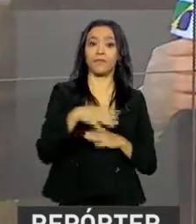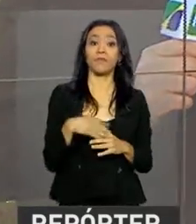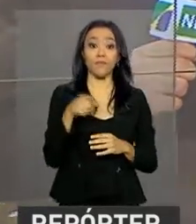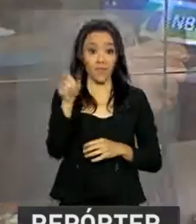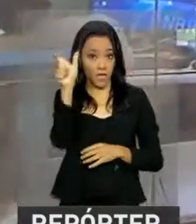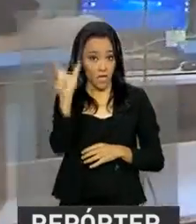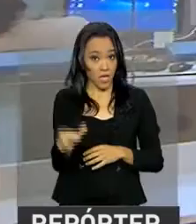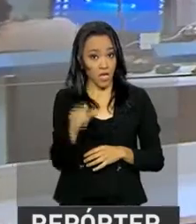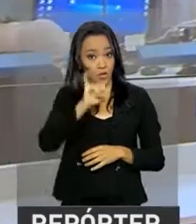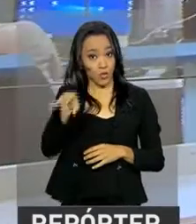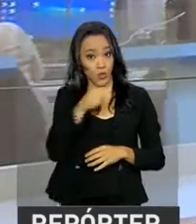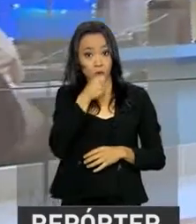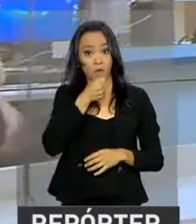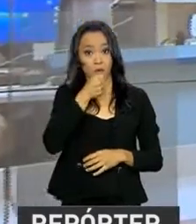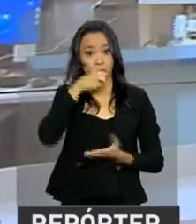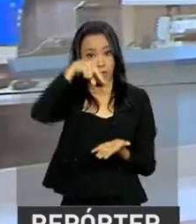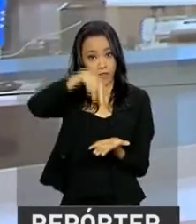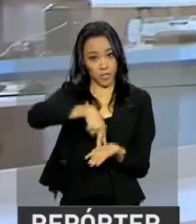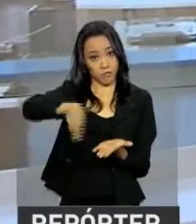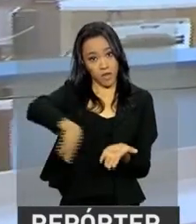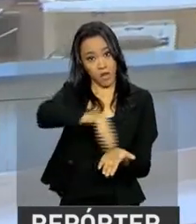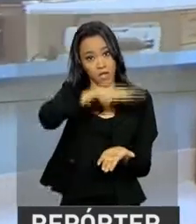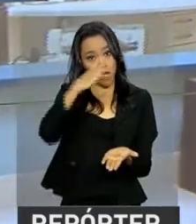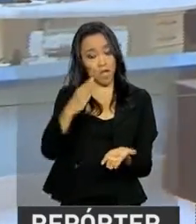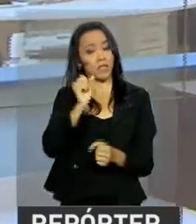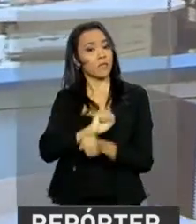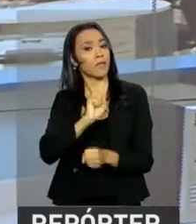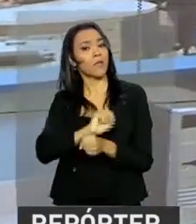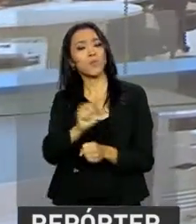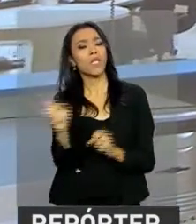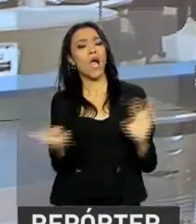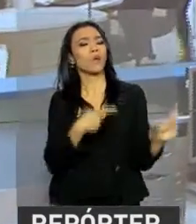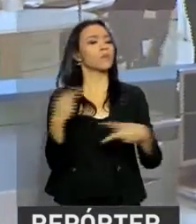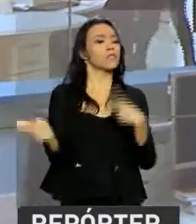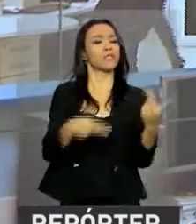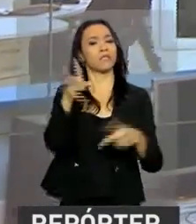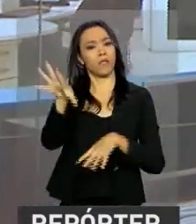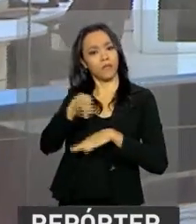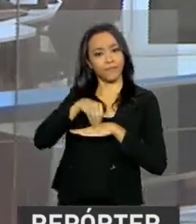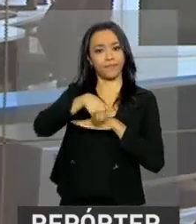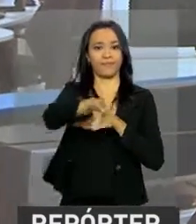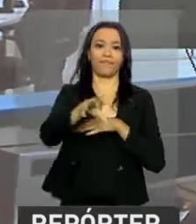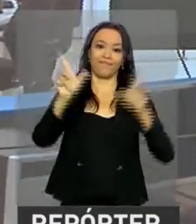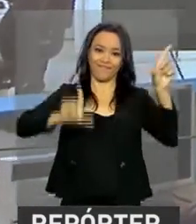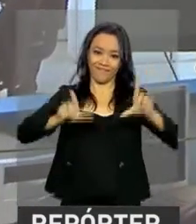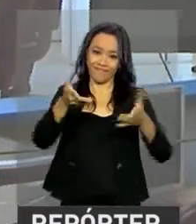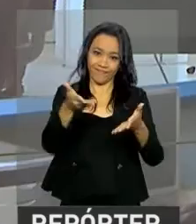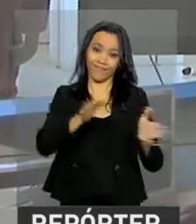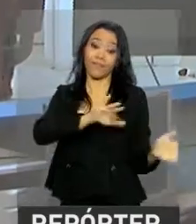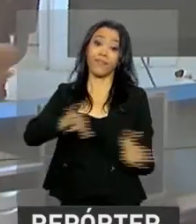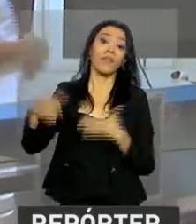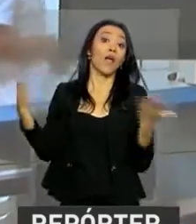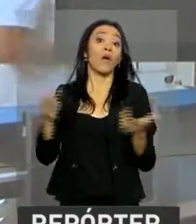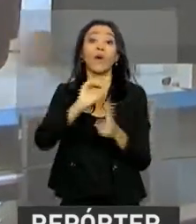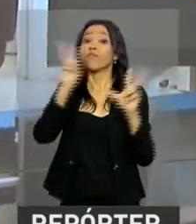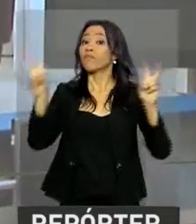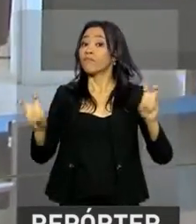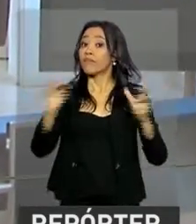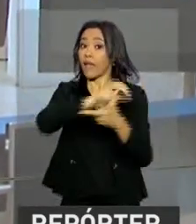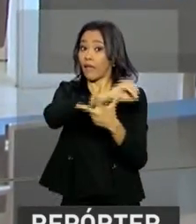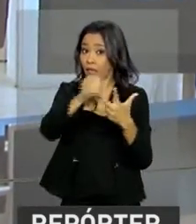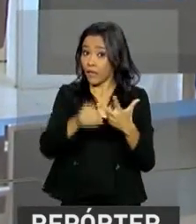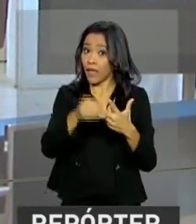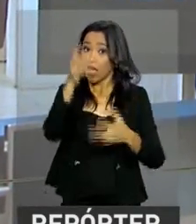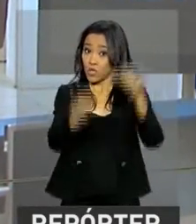Pedro vai passar a manhã inteira lá no Palácio Planalto, acompanhando a movimentação por lá. E agora a gente vai falar de Enem. A Justiça Federal no